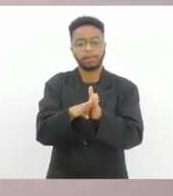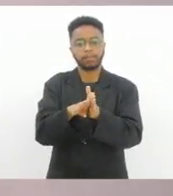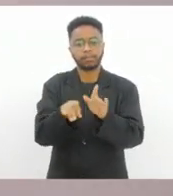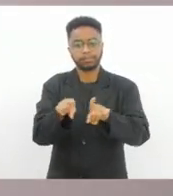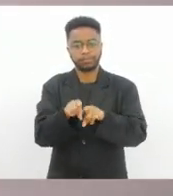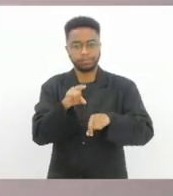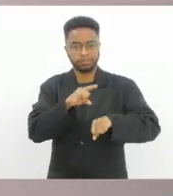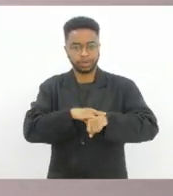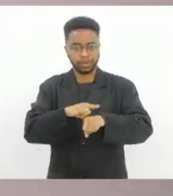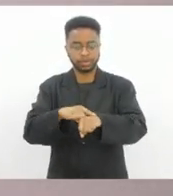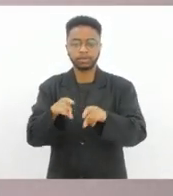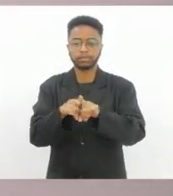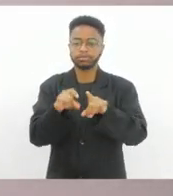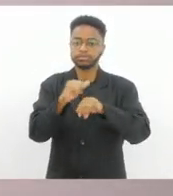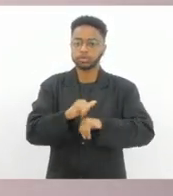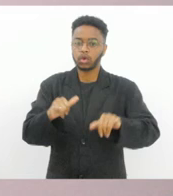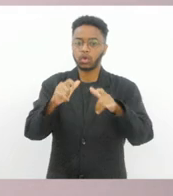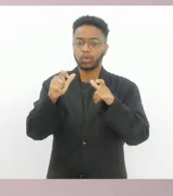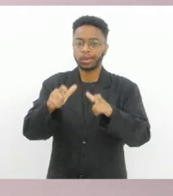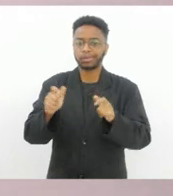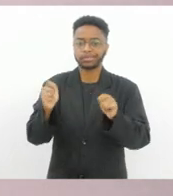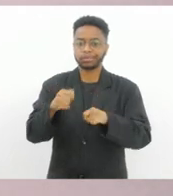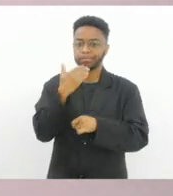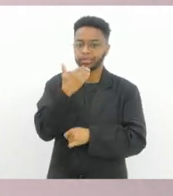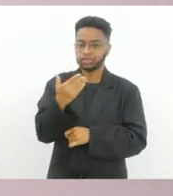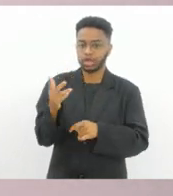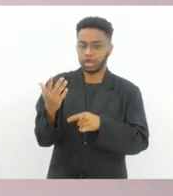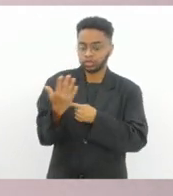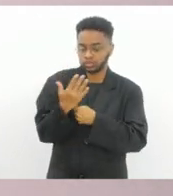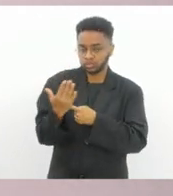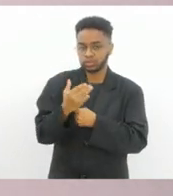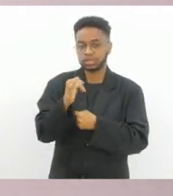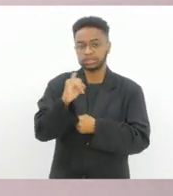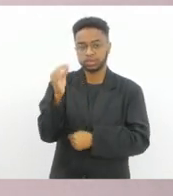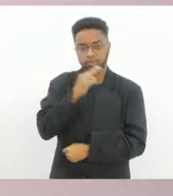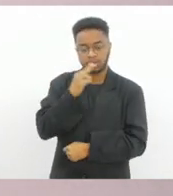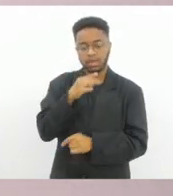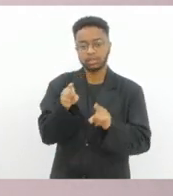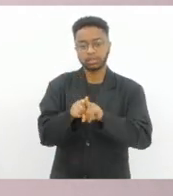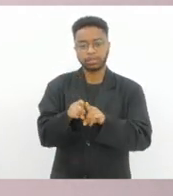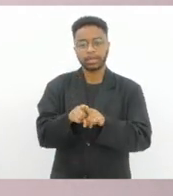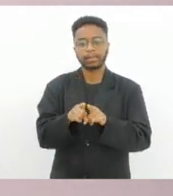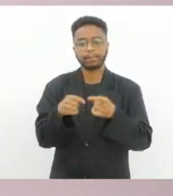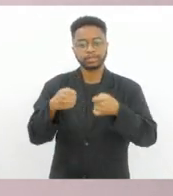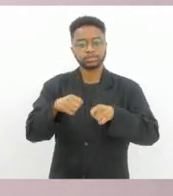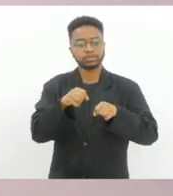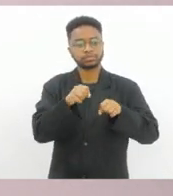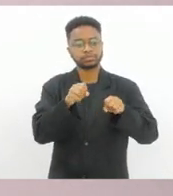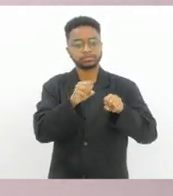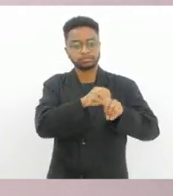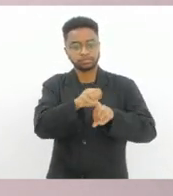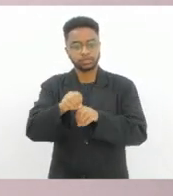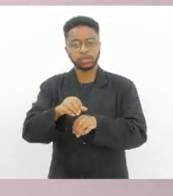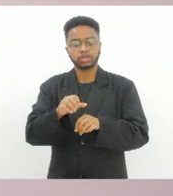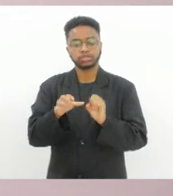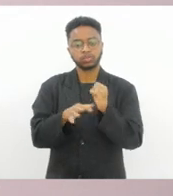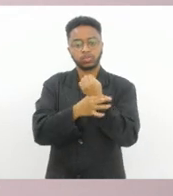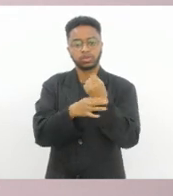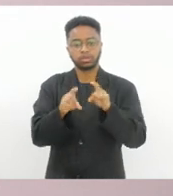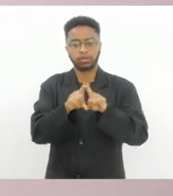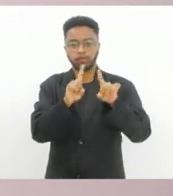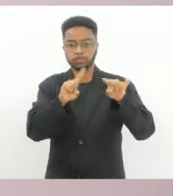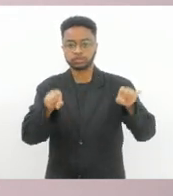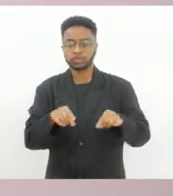a divulgação de canais de ajuda para mulheres em casos de emergência e a capacitação de seguranças e funcionários sobre como agir em casos